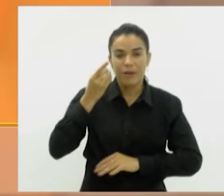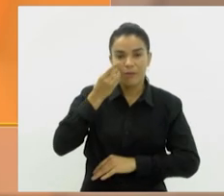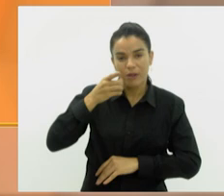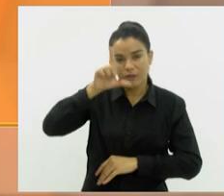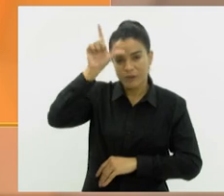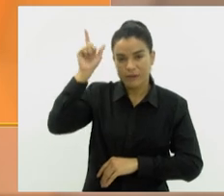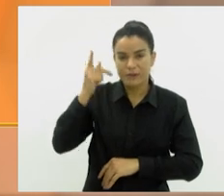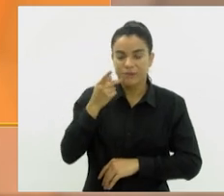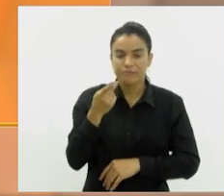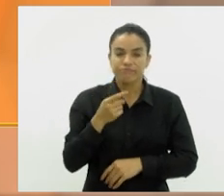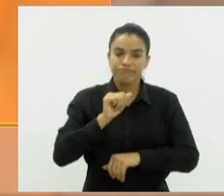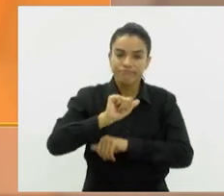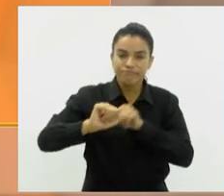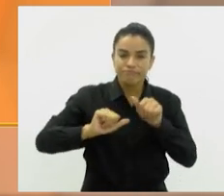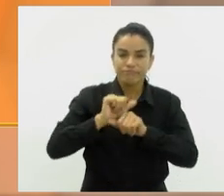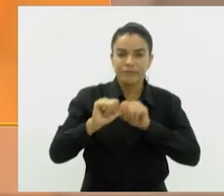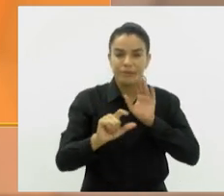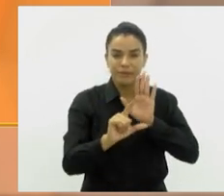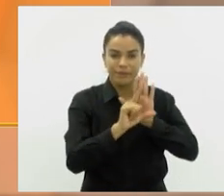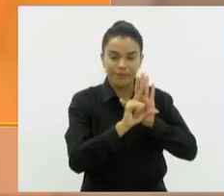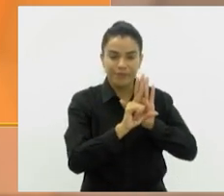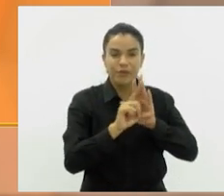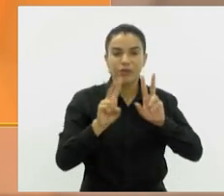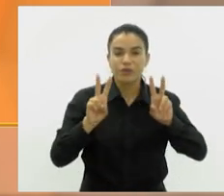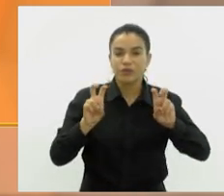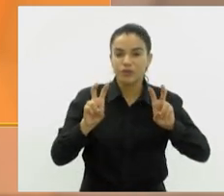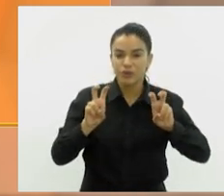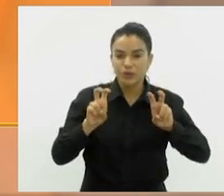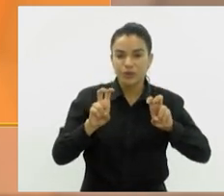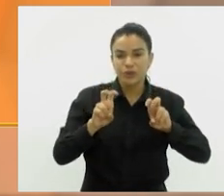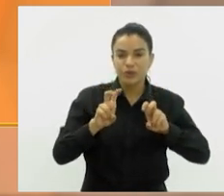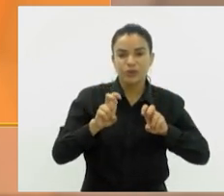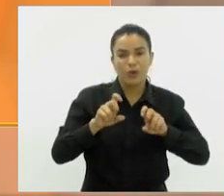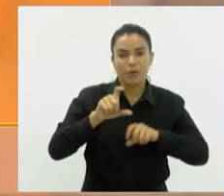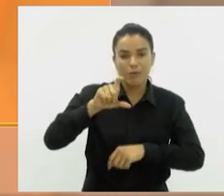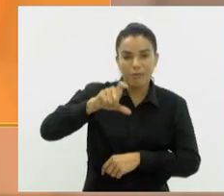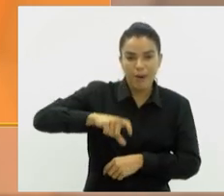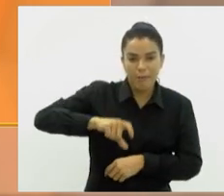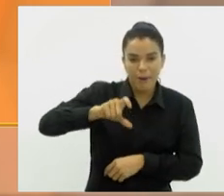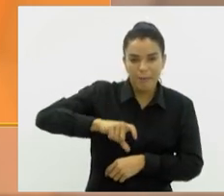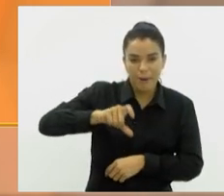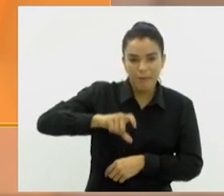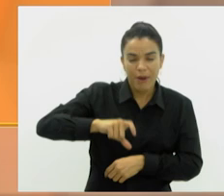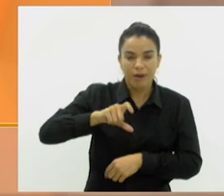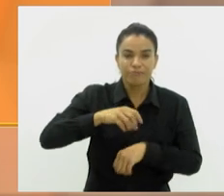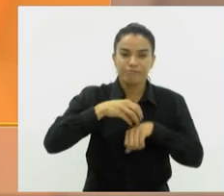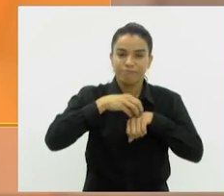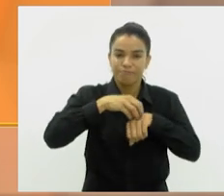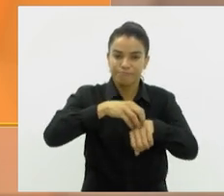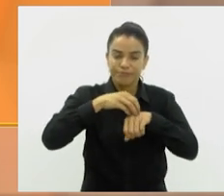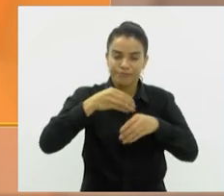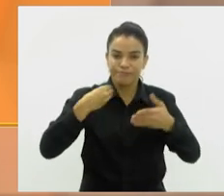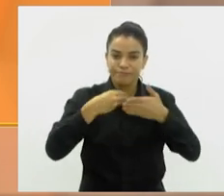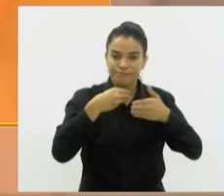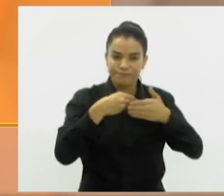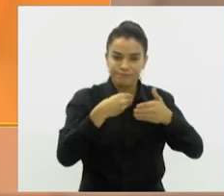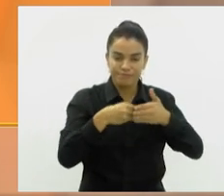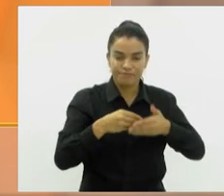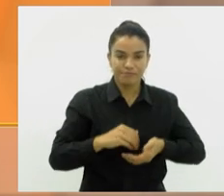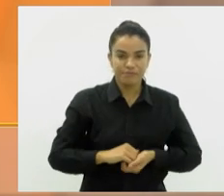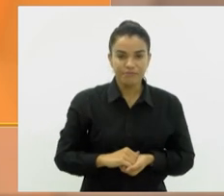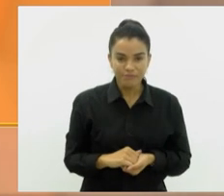Paulo que altera a legislação sobre a recarga de cartões do sistema de transporte coletivo de